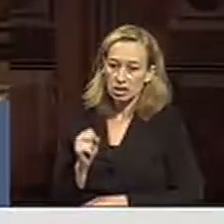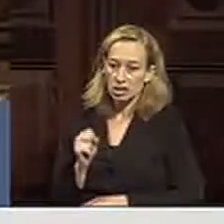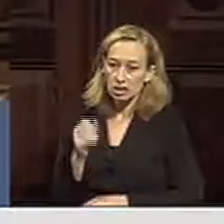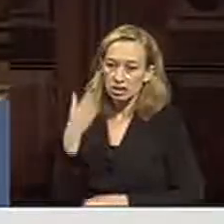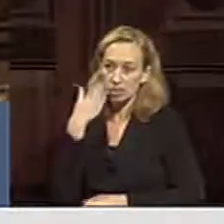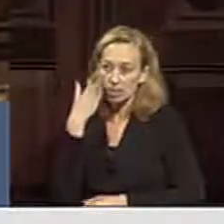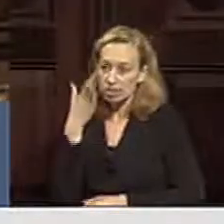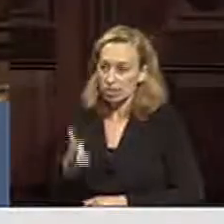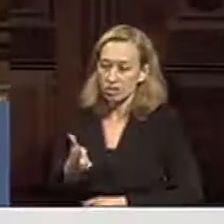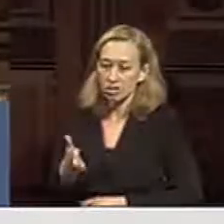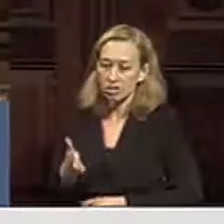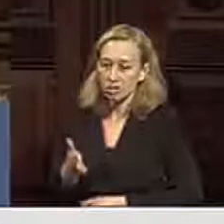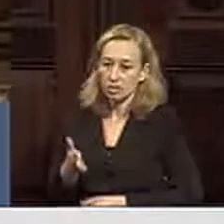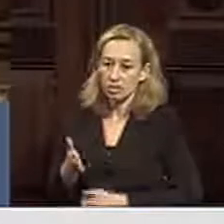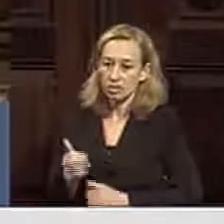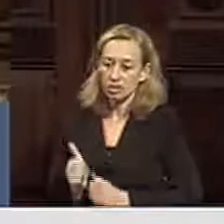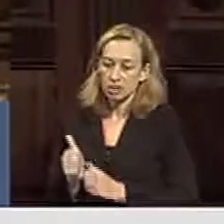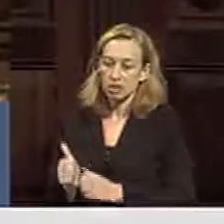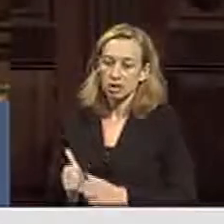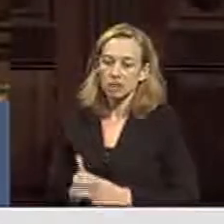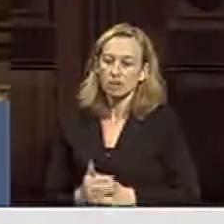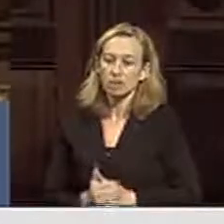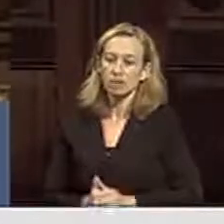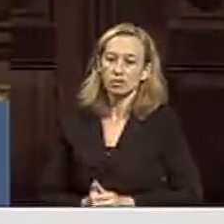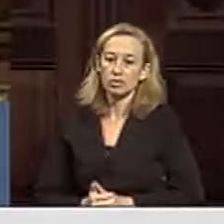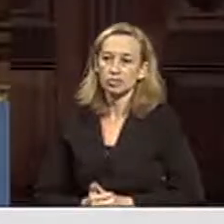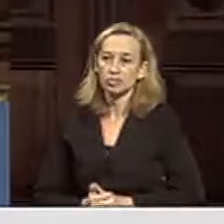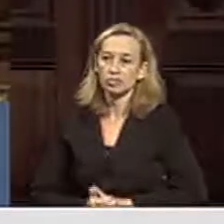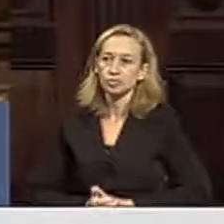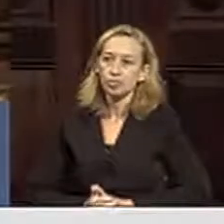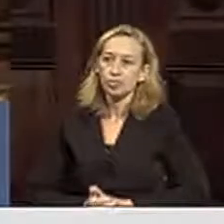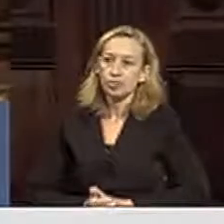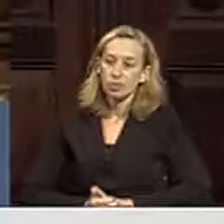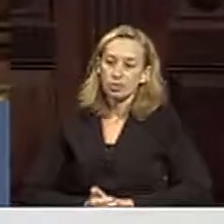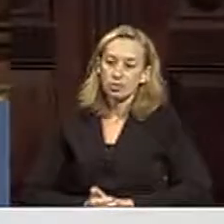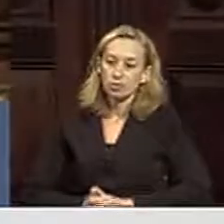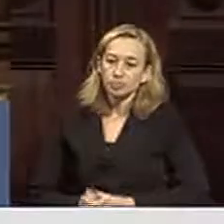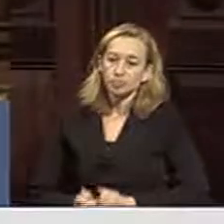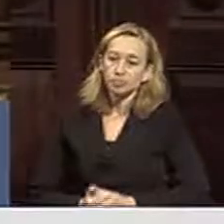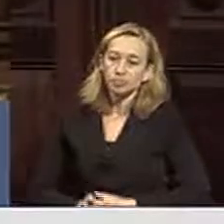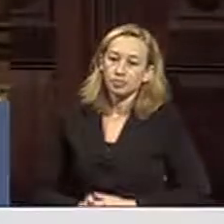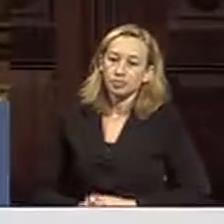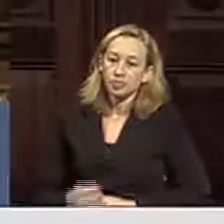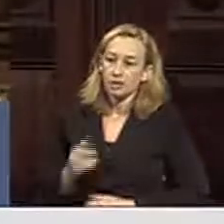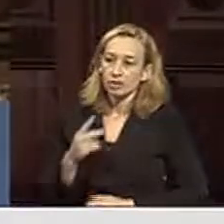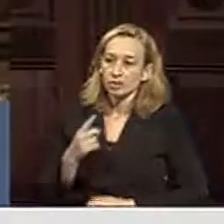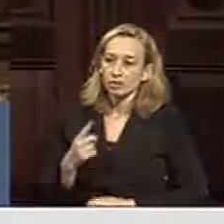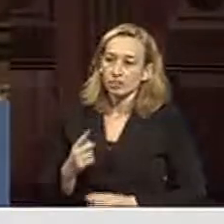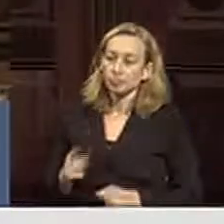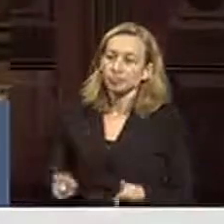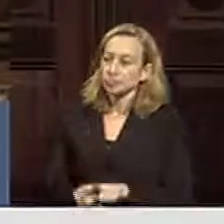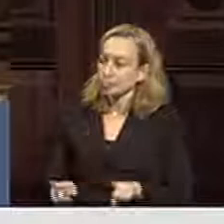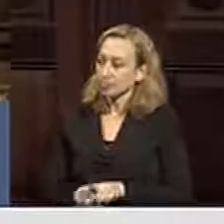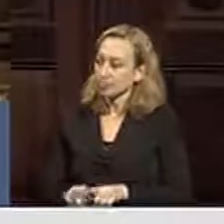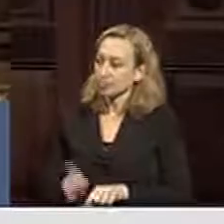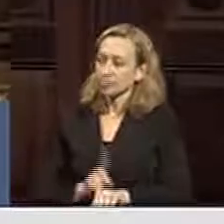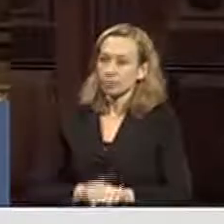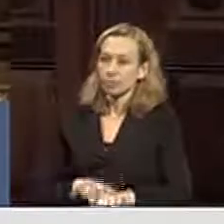os resquícios do autoritarismo, os resquícios da violência e do terror do Estado.